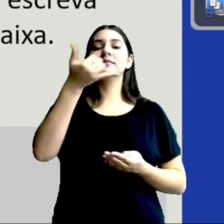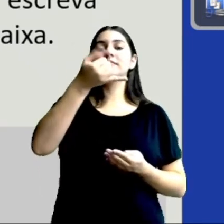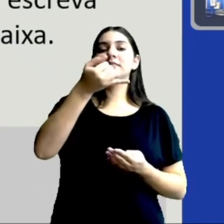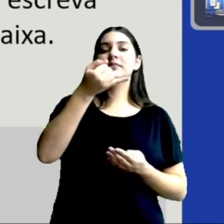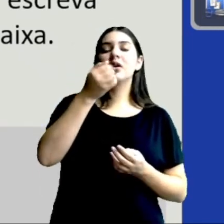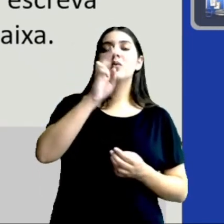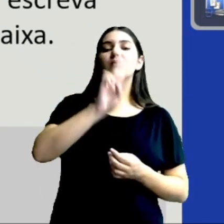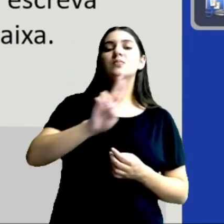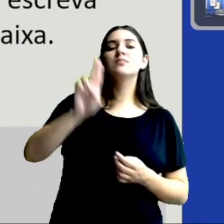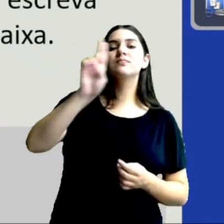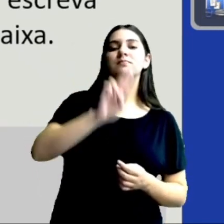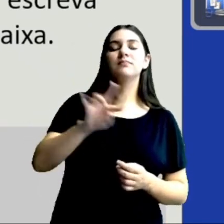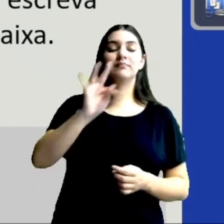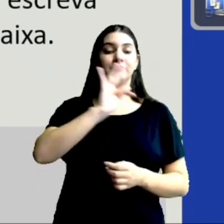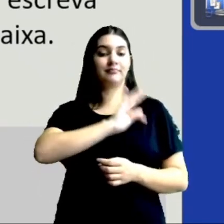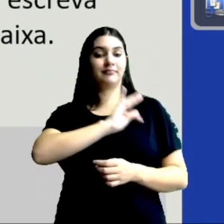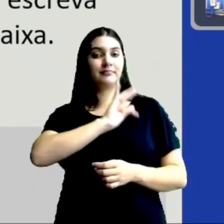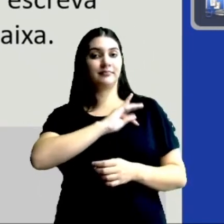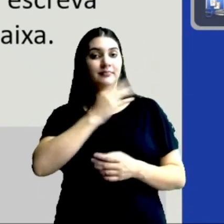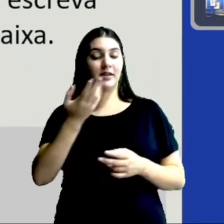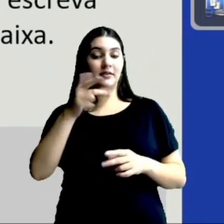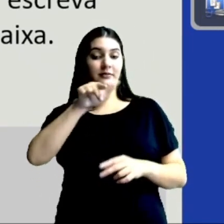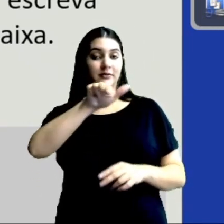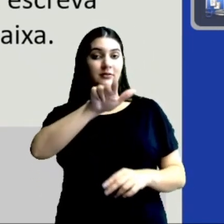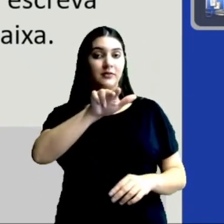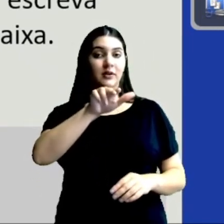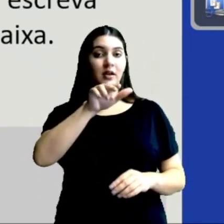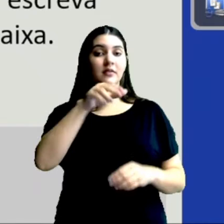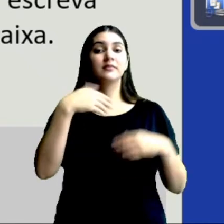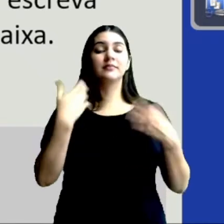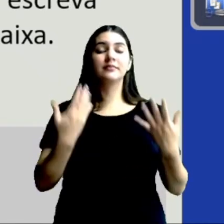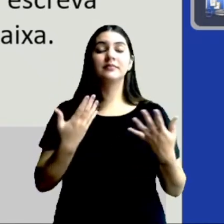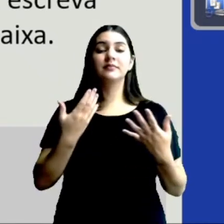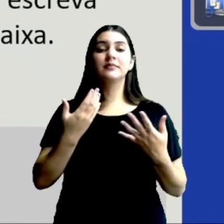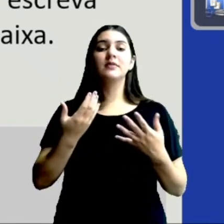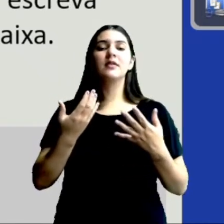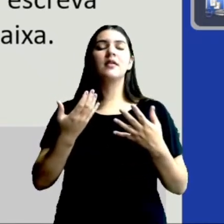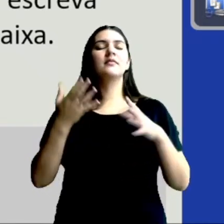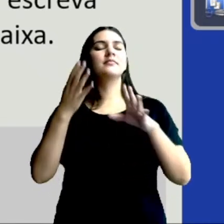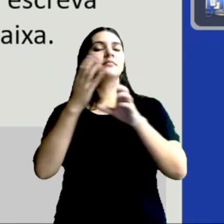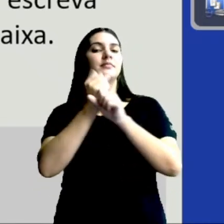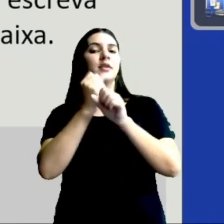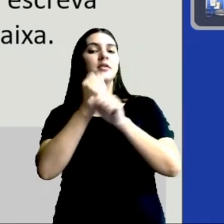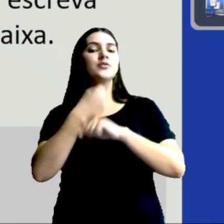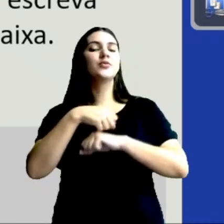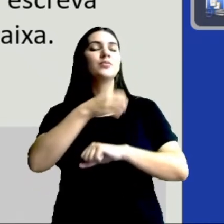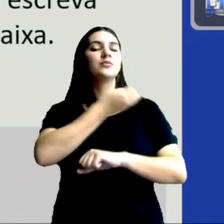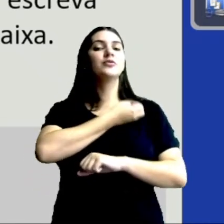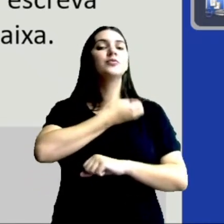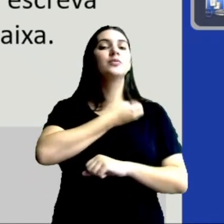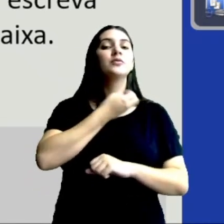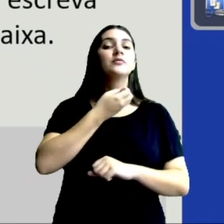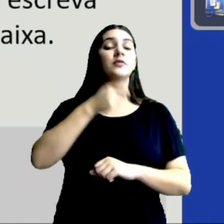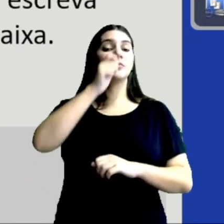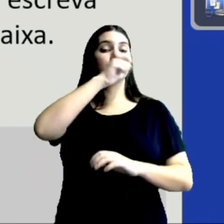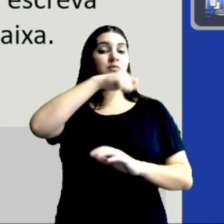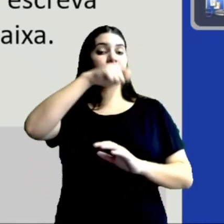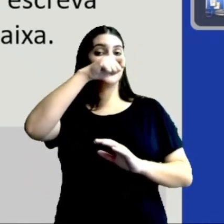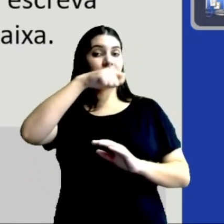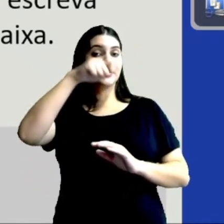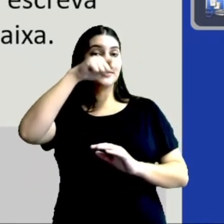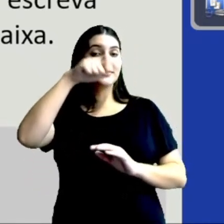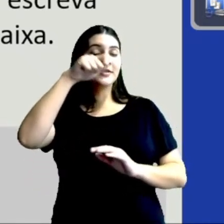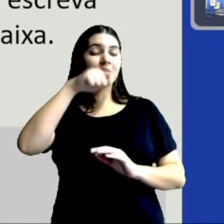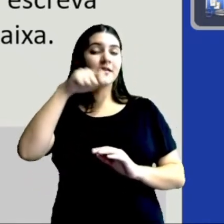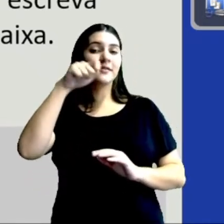Usando as técnicas de igualdade e as operações numéricas que a gente já conhece, vamos escrever uma equação